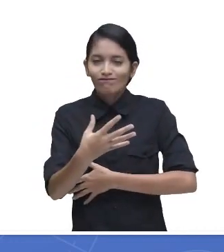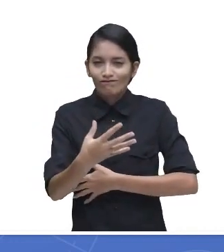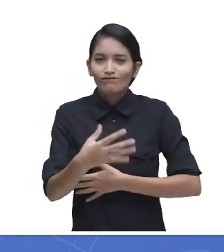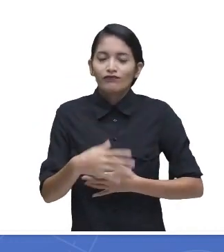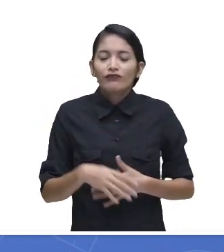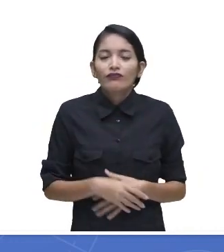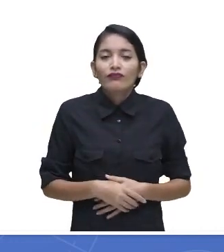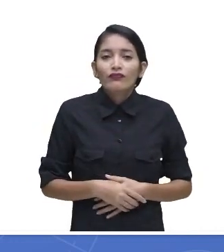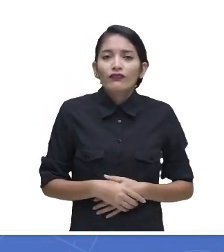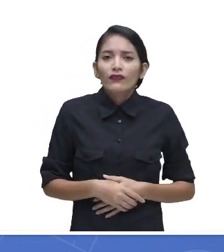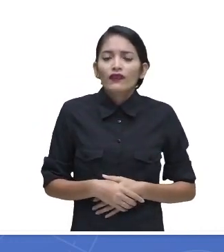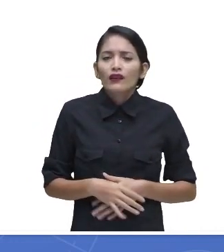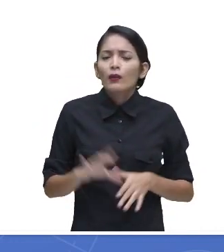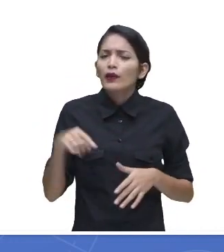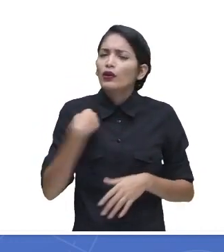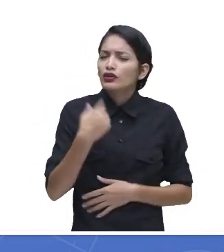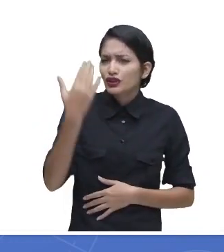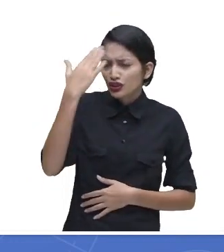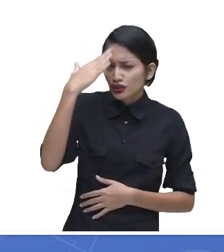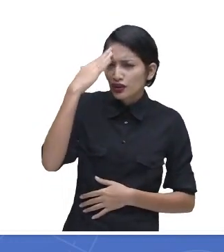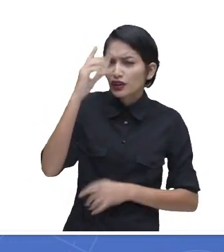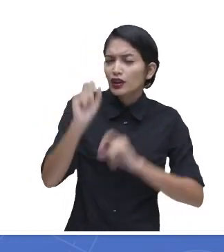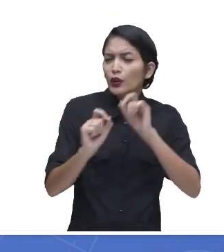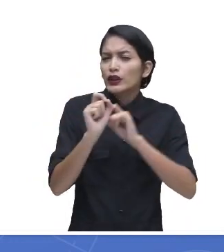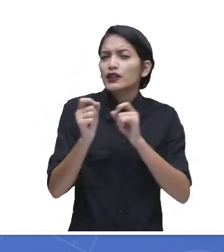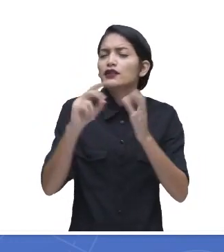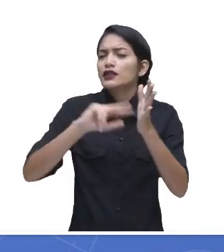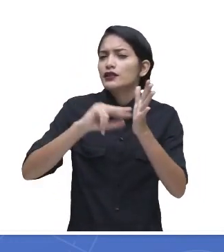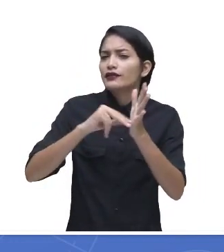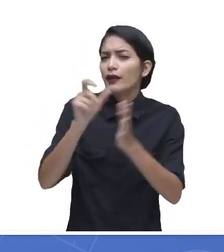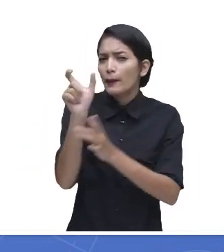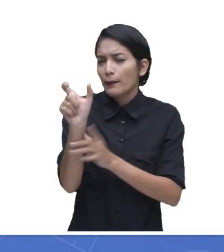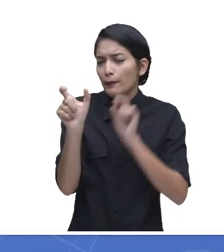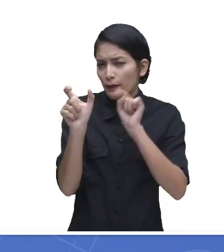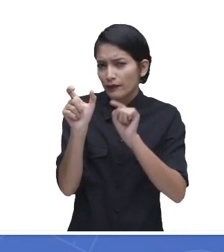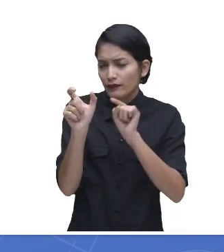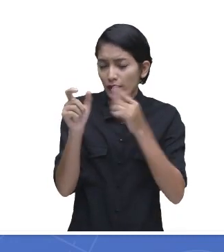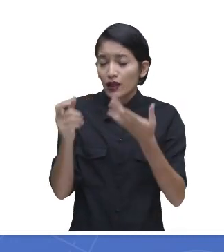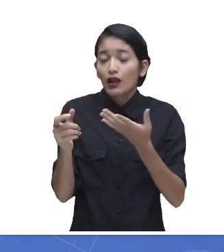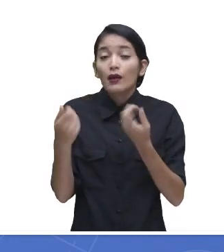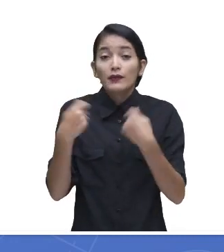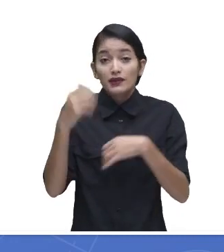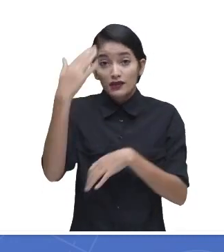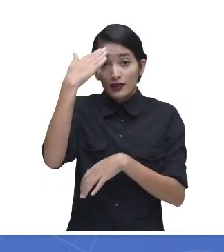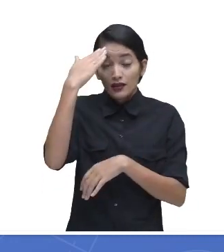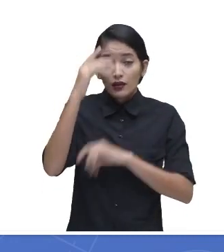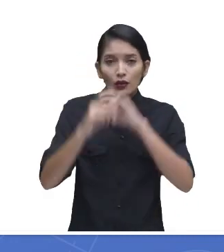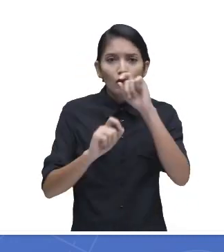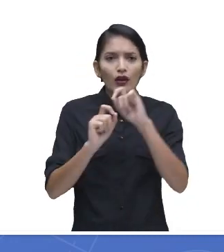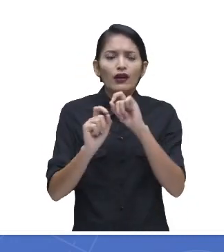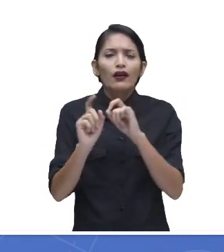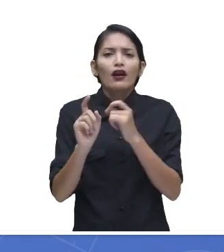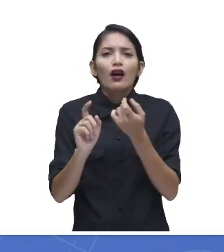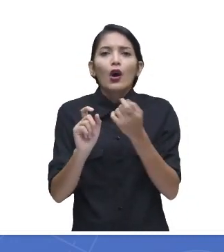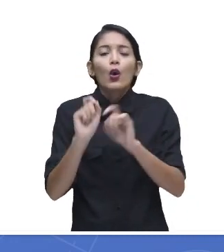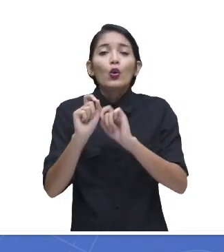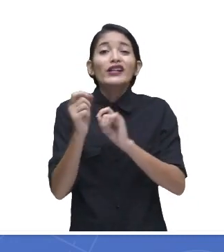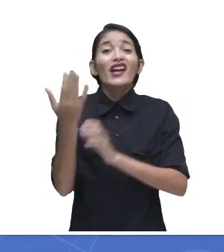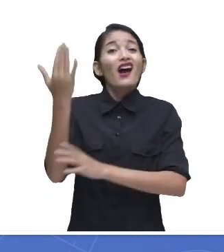Então olha só, para que a gente possa entender o que é modernidade, vocês têm que entender primeiro o que não foi a